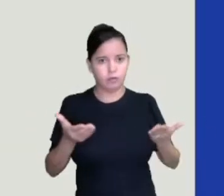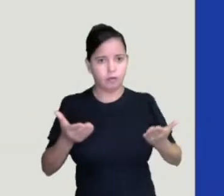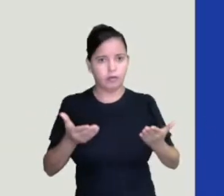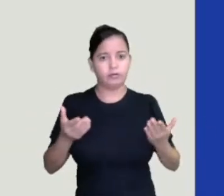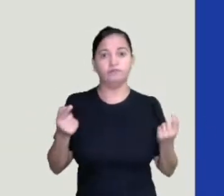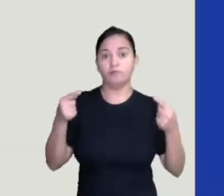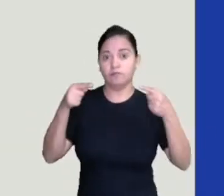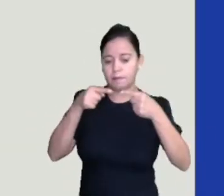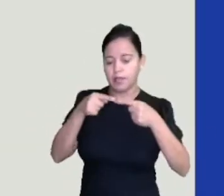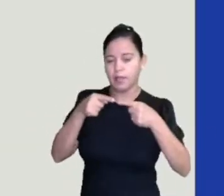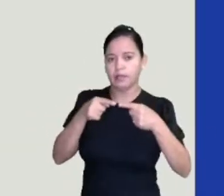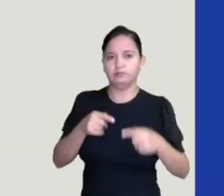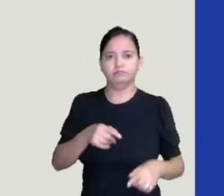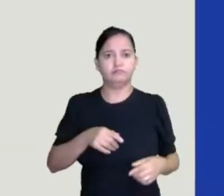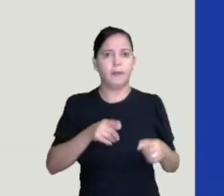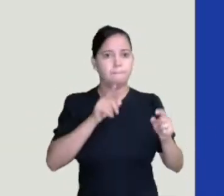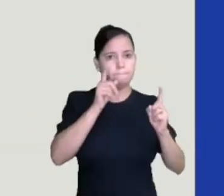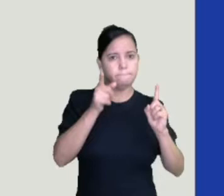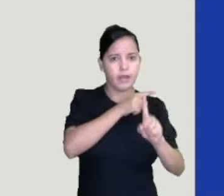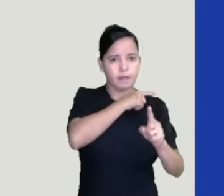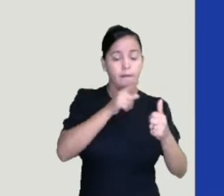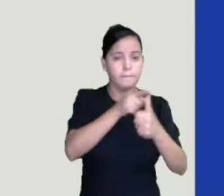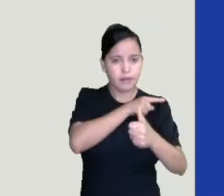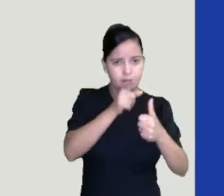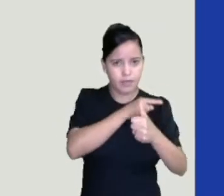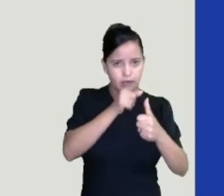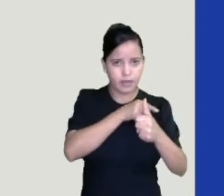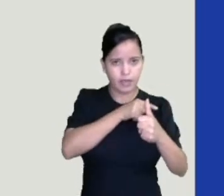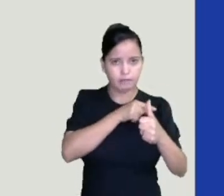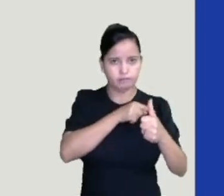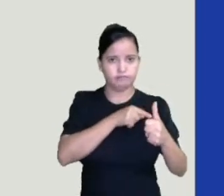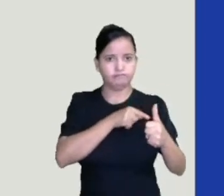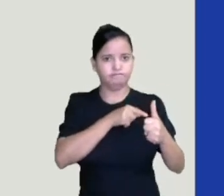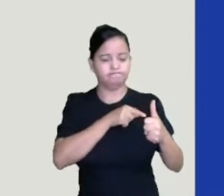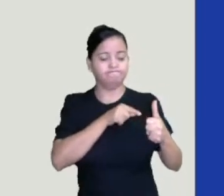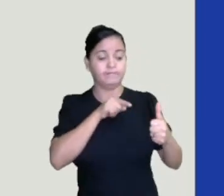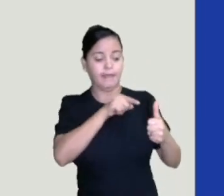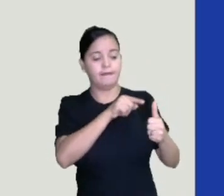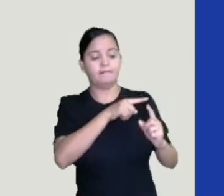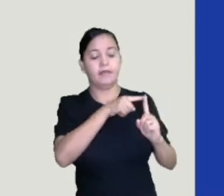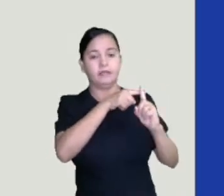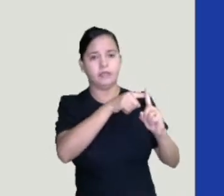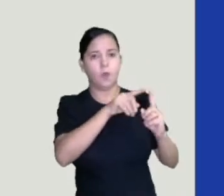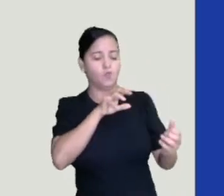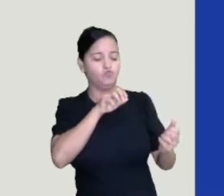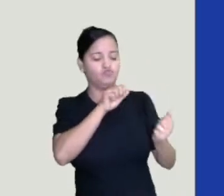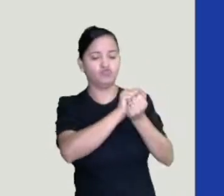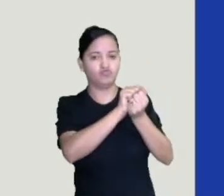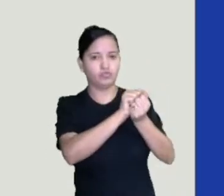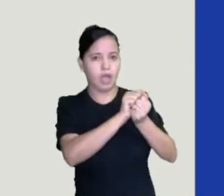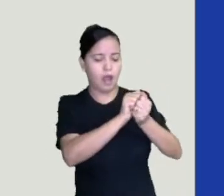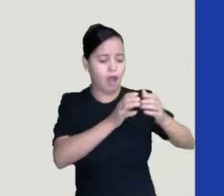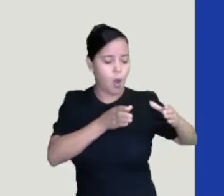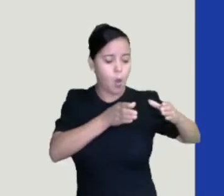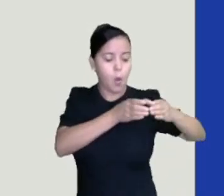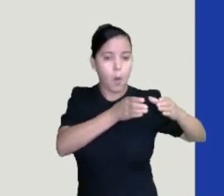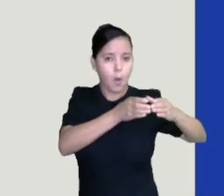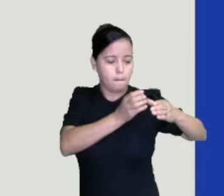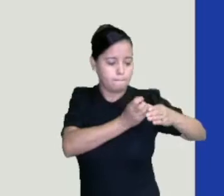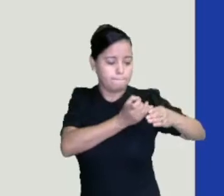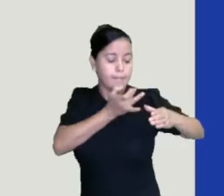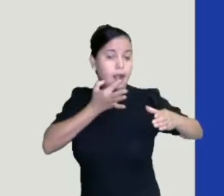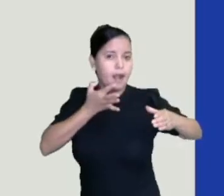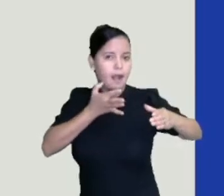adição. São 2, tá? Vamos ver a primeira. Juntar quantidades. Presta bem atenção nesse problema aqui. Não adianta eu